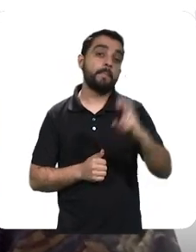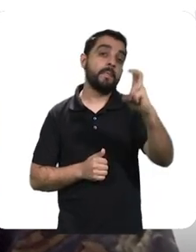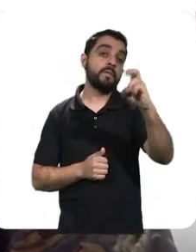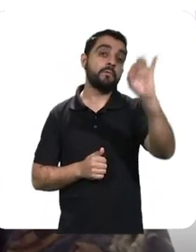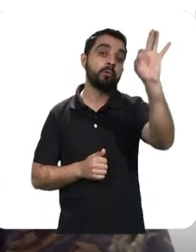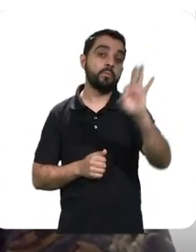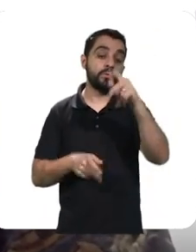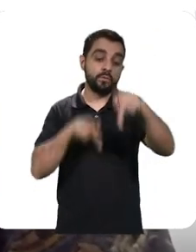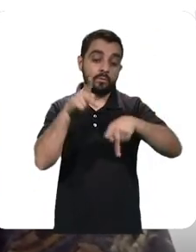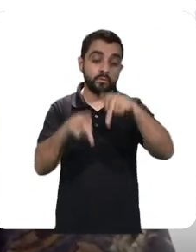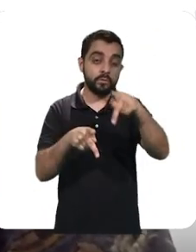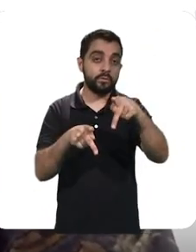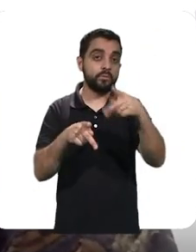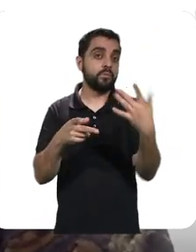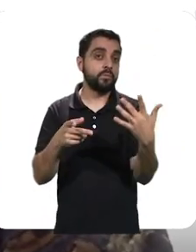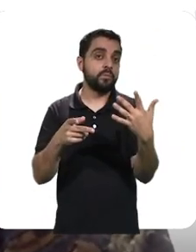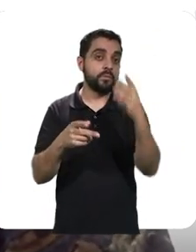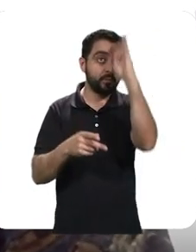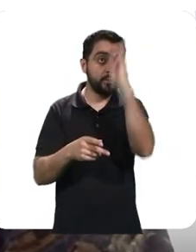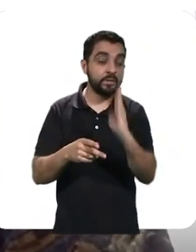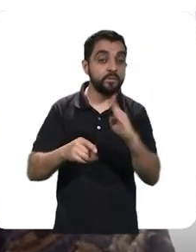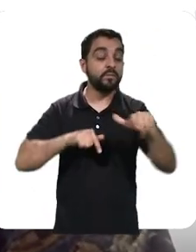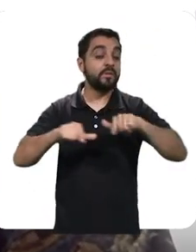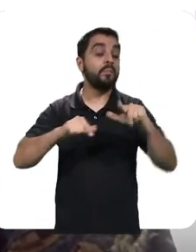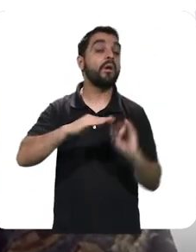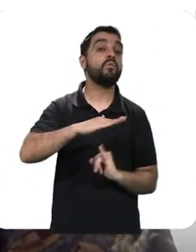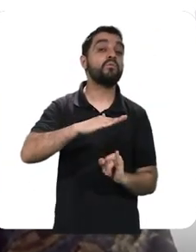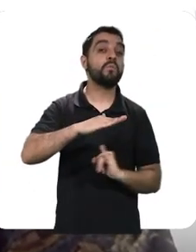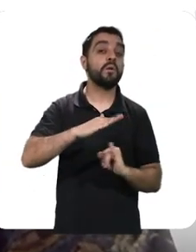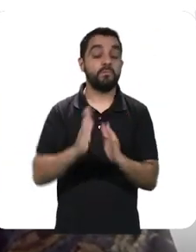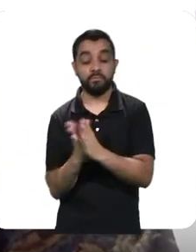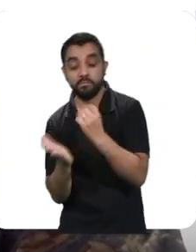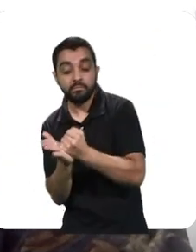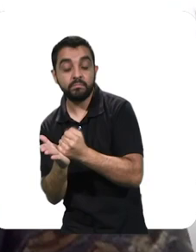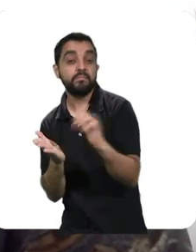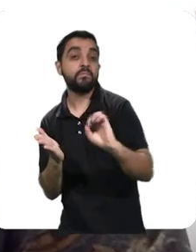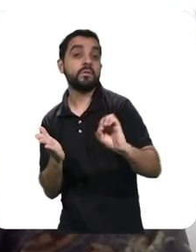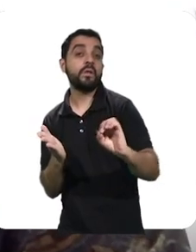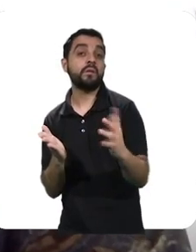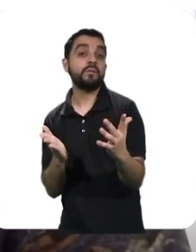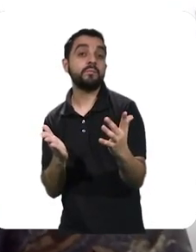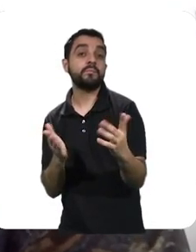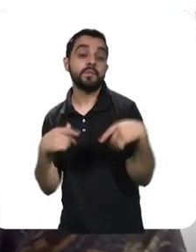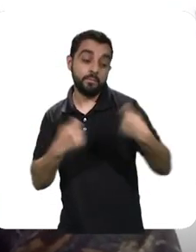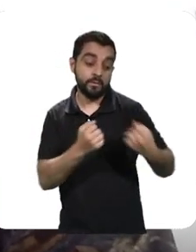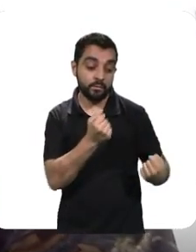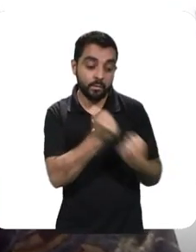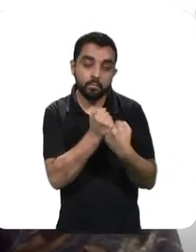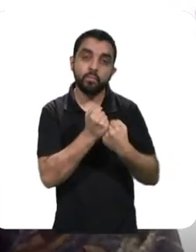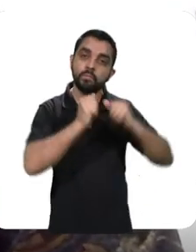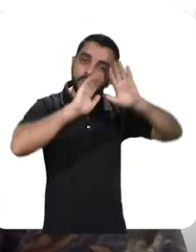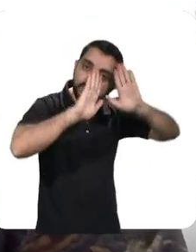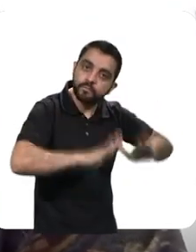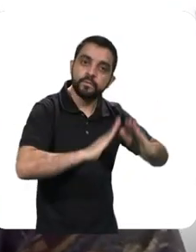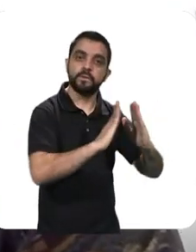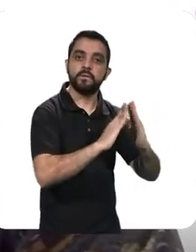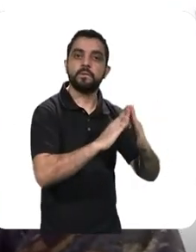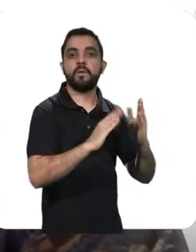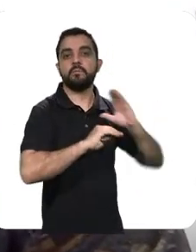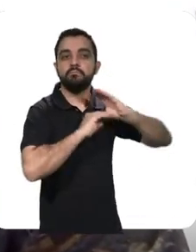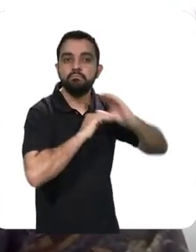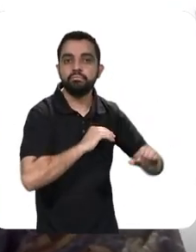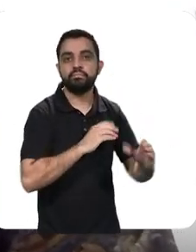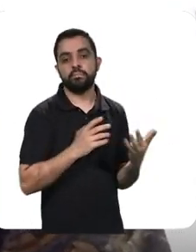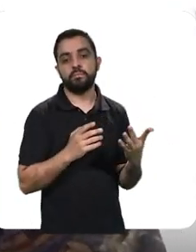da população brasileira no setor informal de trabalho que precisa de apoio para ficar em